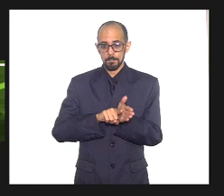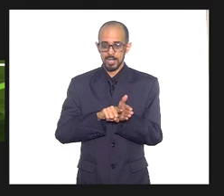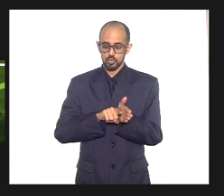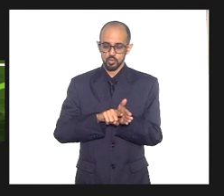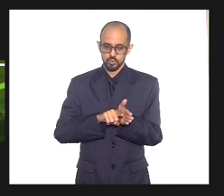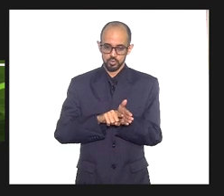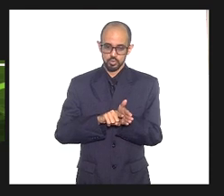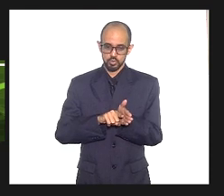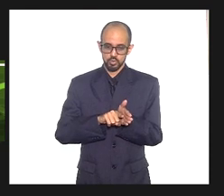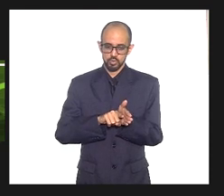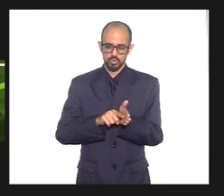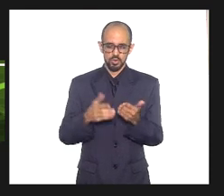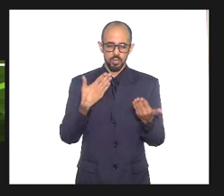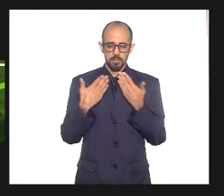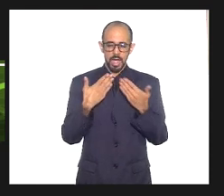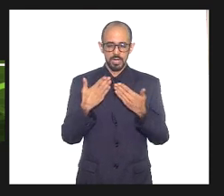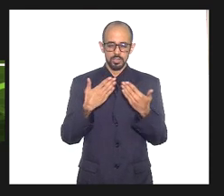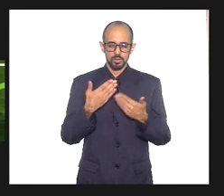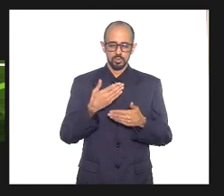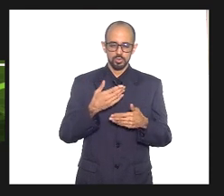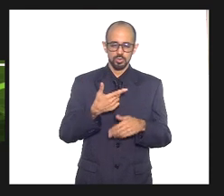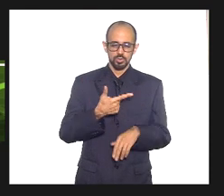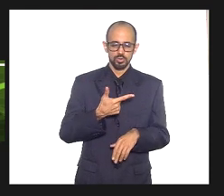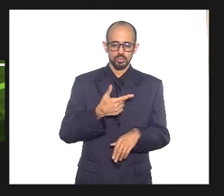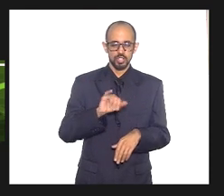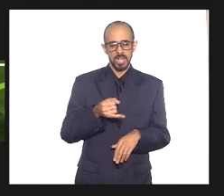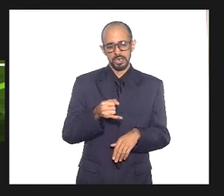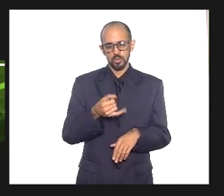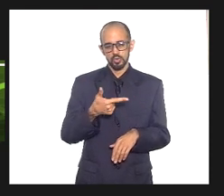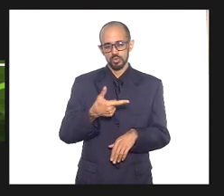janeiro ou dezembro de 2019.